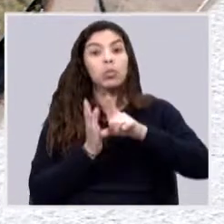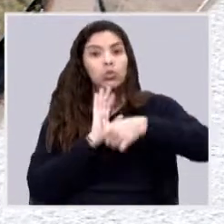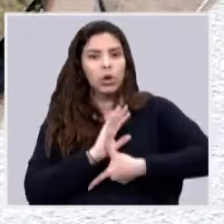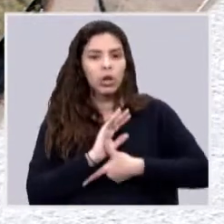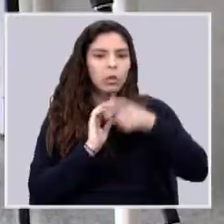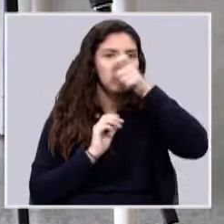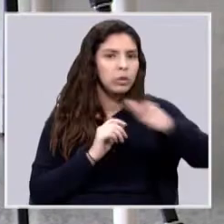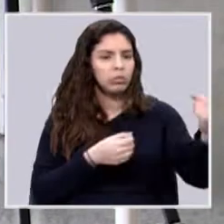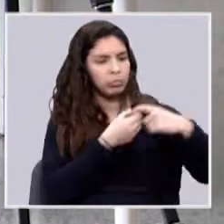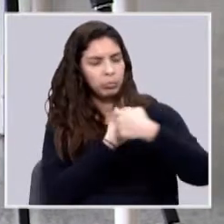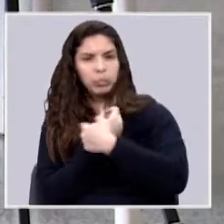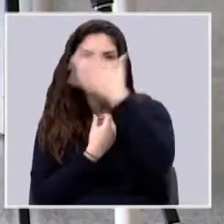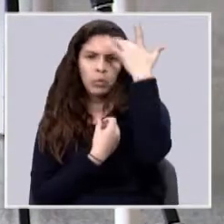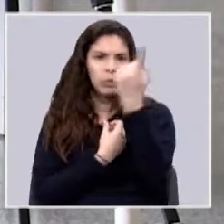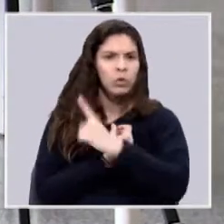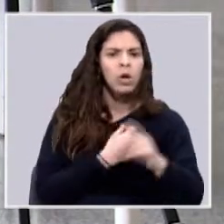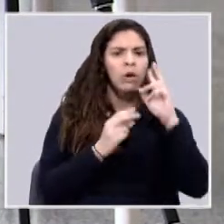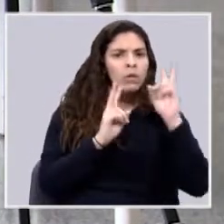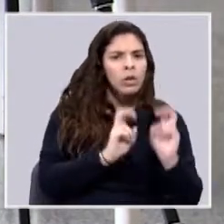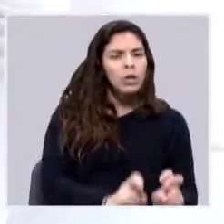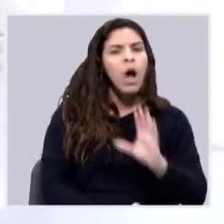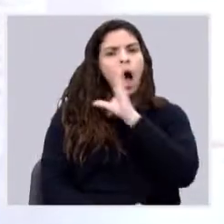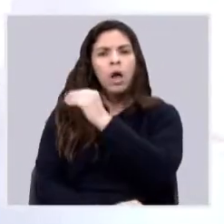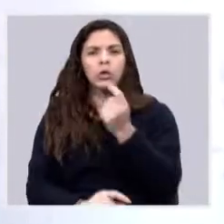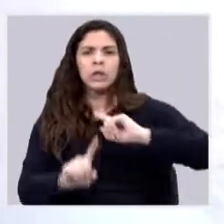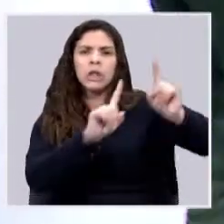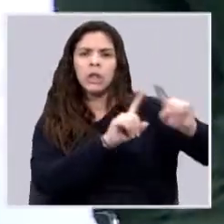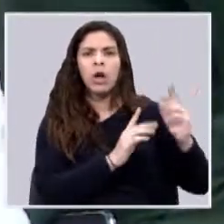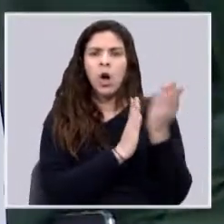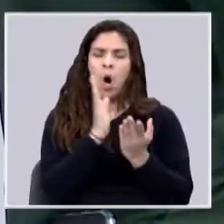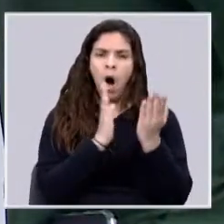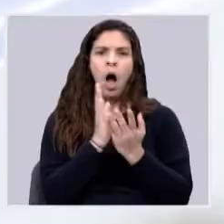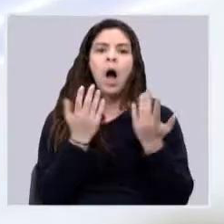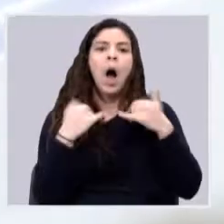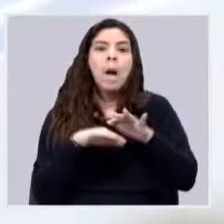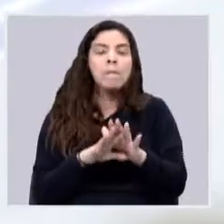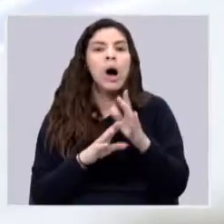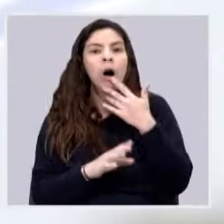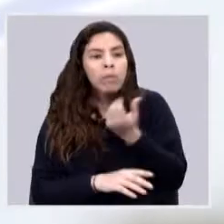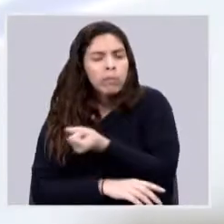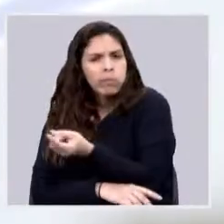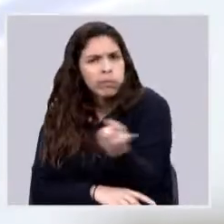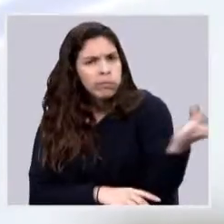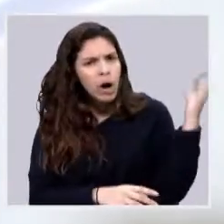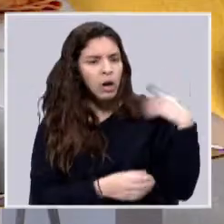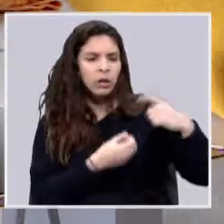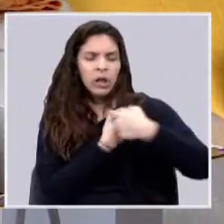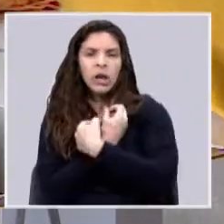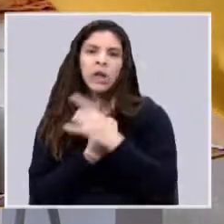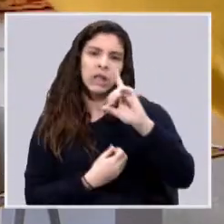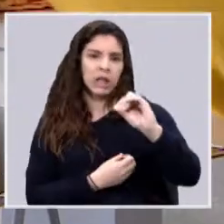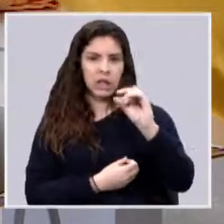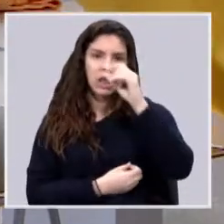contou com a participação de investigadores, docentes e alunos de várias escolas. No total, estiveram envolvidas mais de